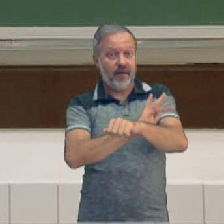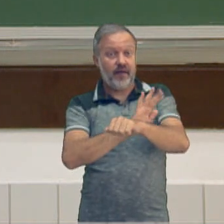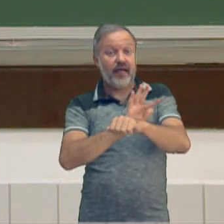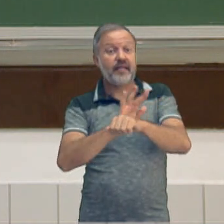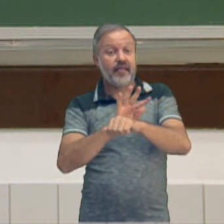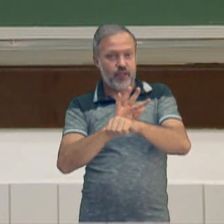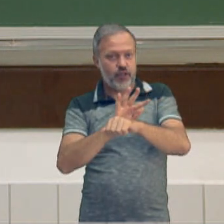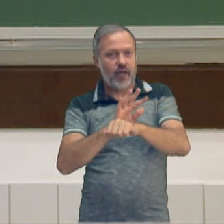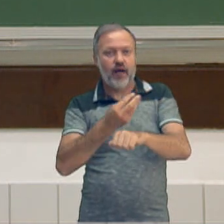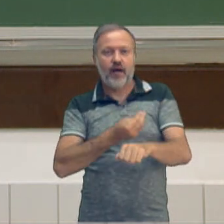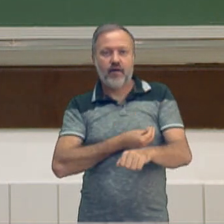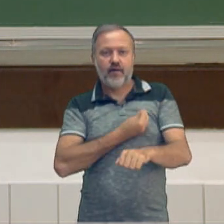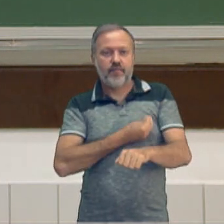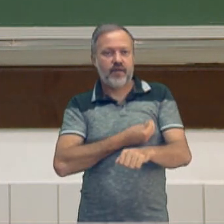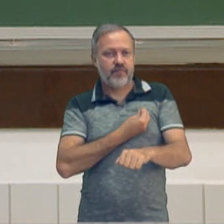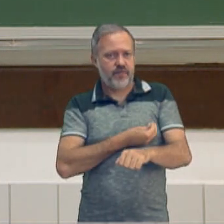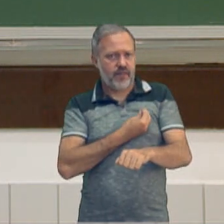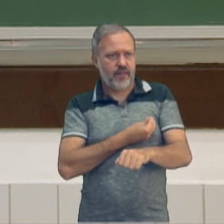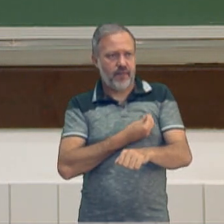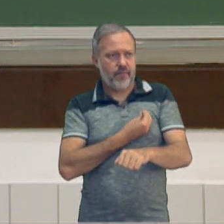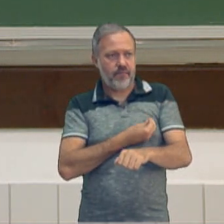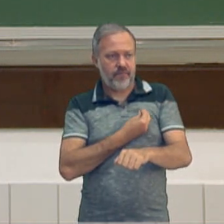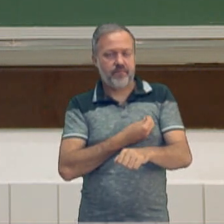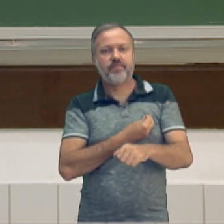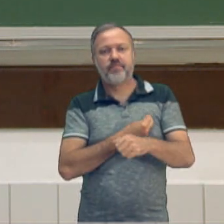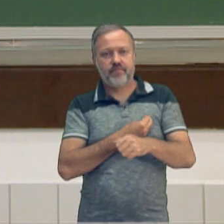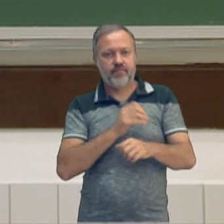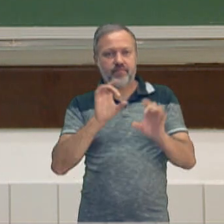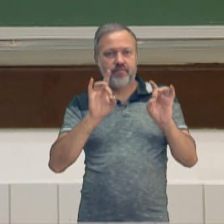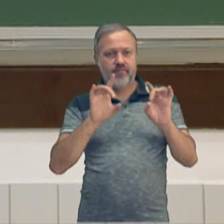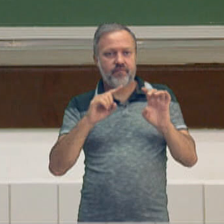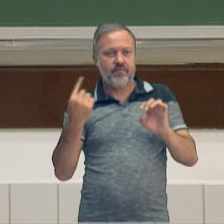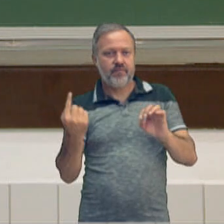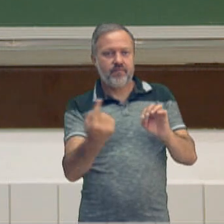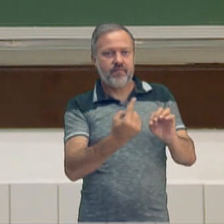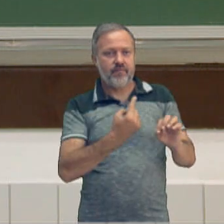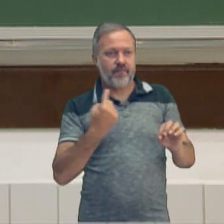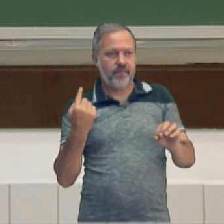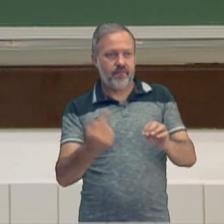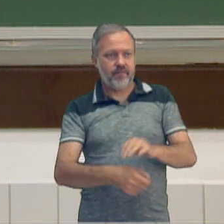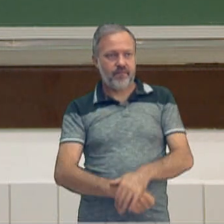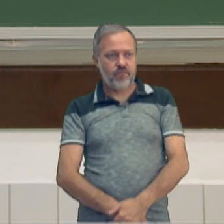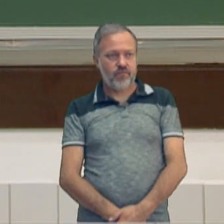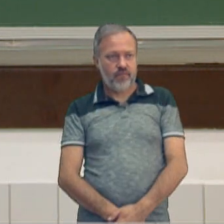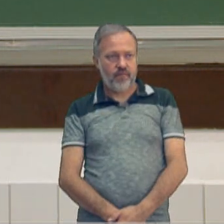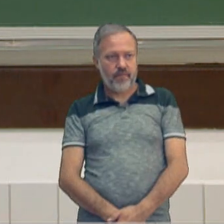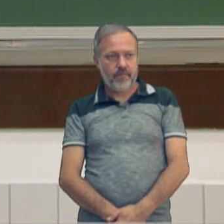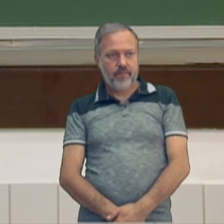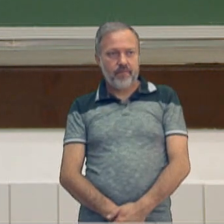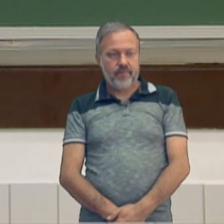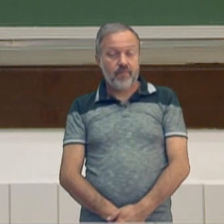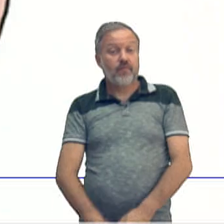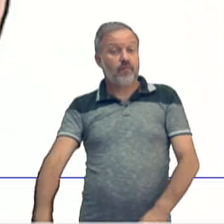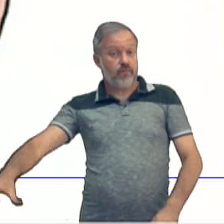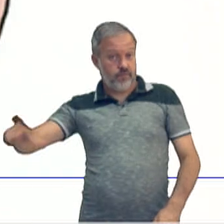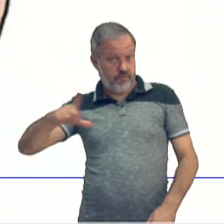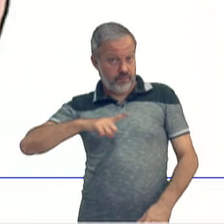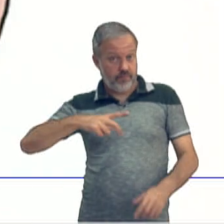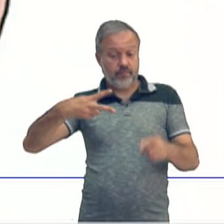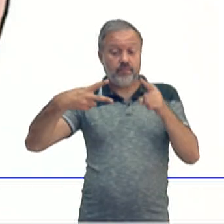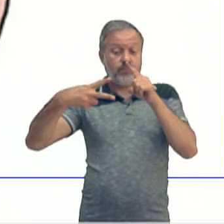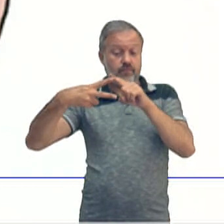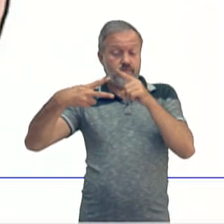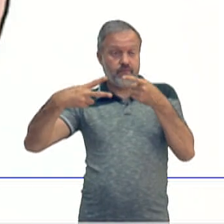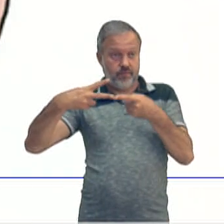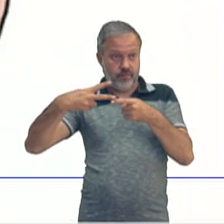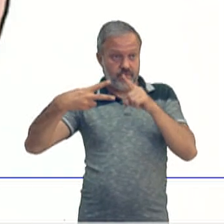gordura, aumenta o colesterol no sangue e aí sim ele fica ruim, ok? Aqui a gente tem os nossos dois tipos de colesterol, que vocês já devem